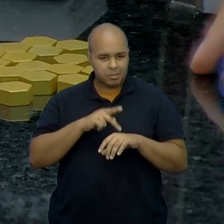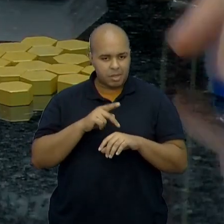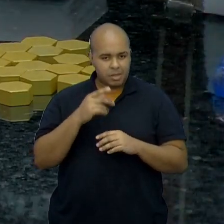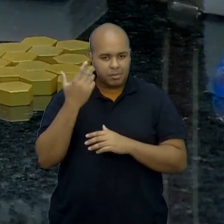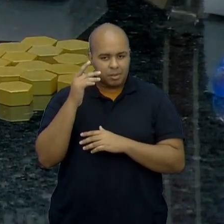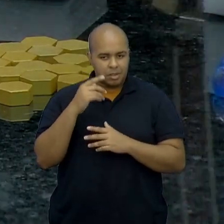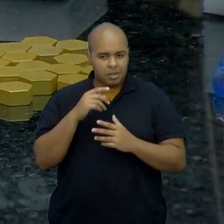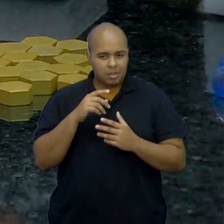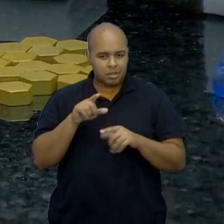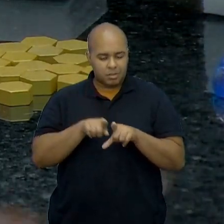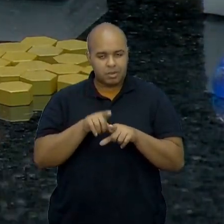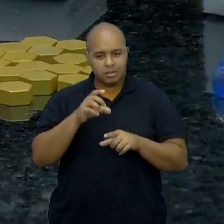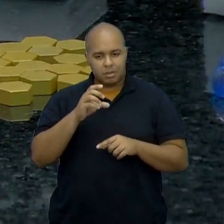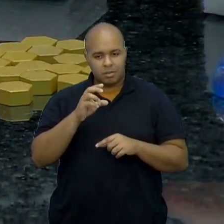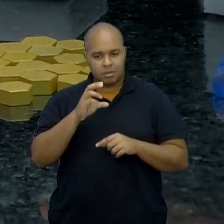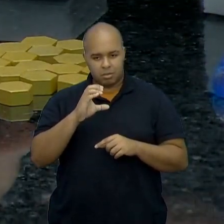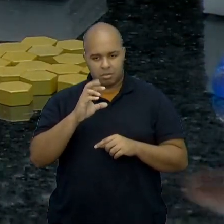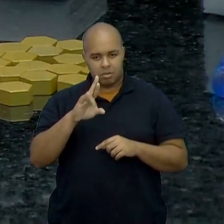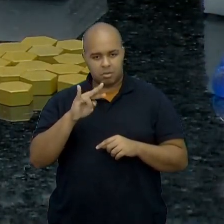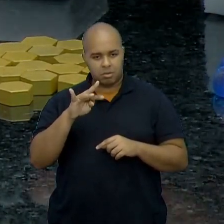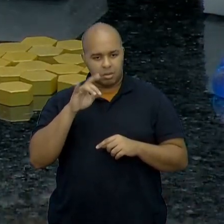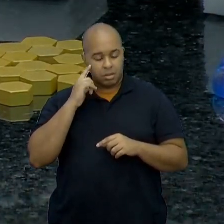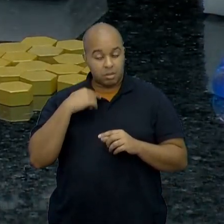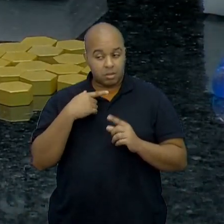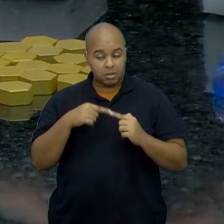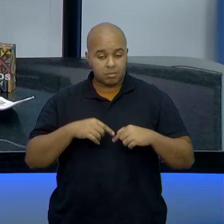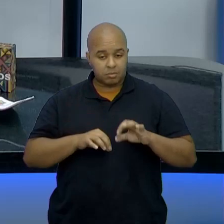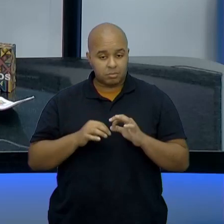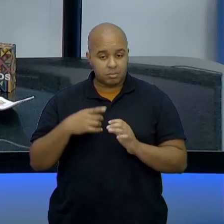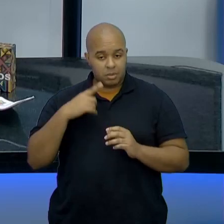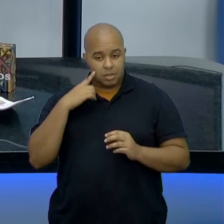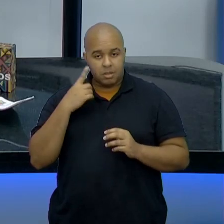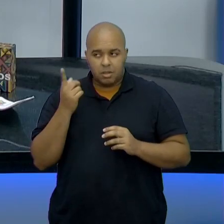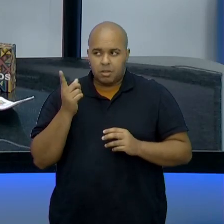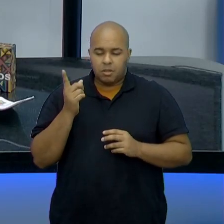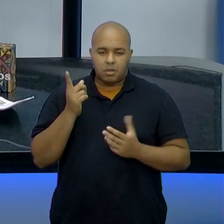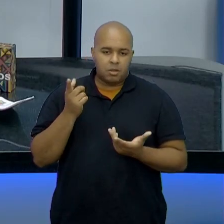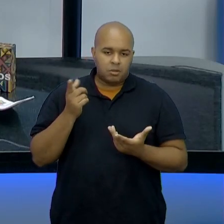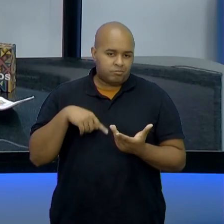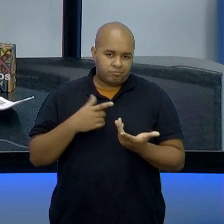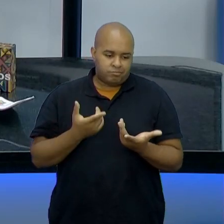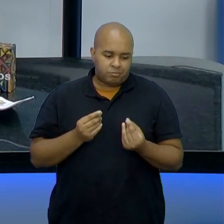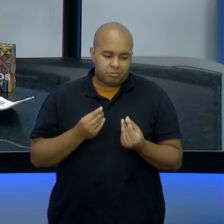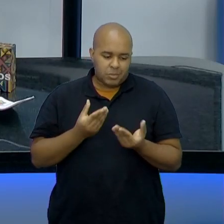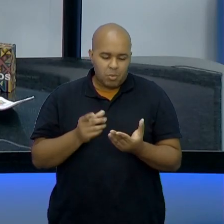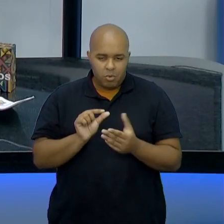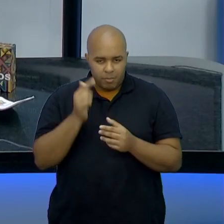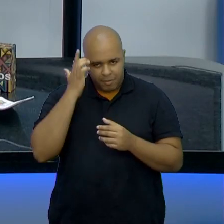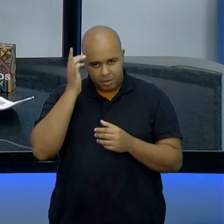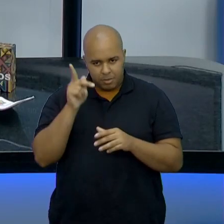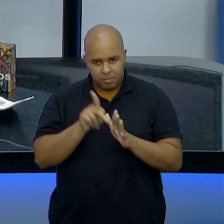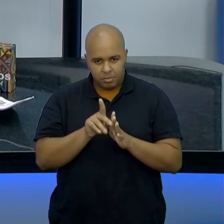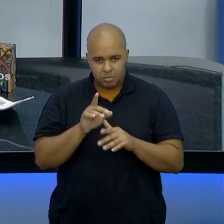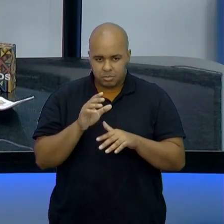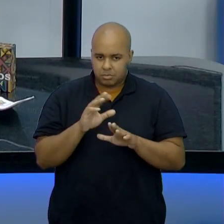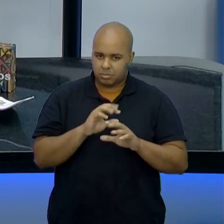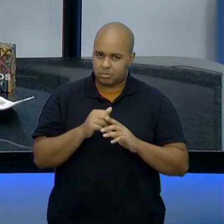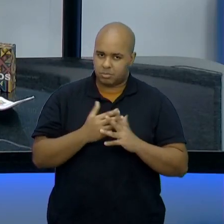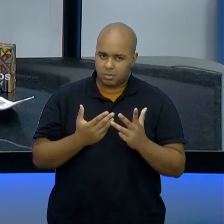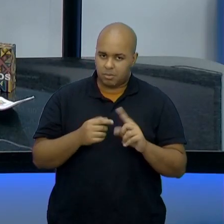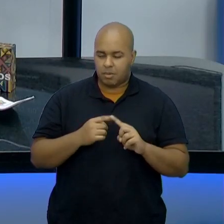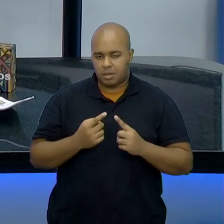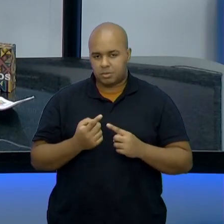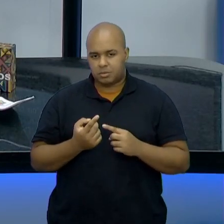e cristal. Então, esses recursos aqui, eles vão dar um pouco mais de facilidade do que as cartas.